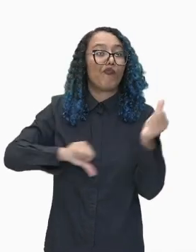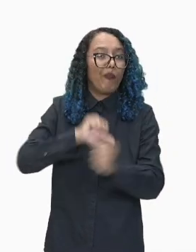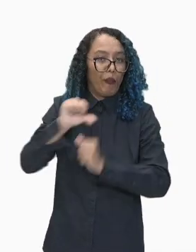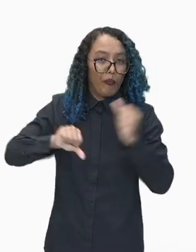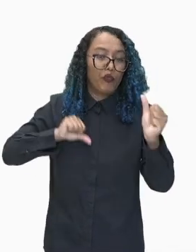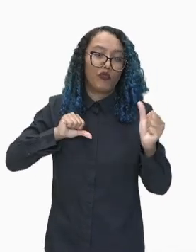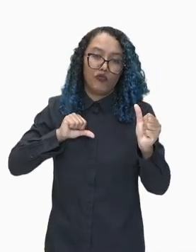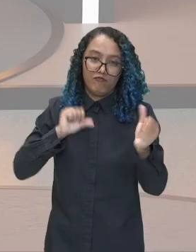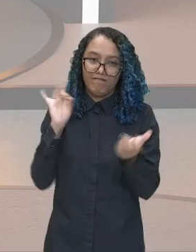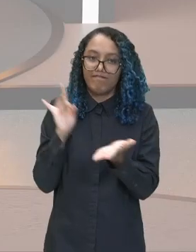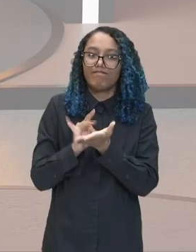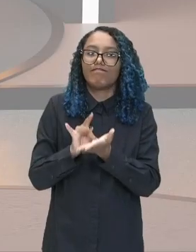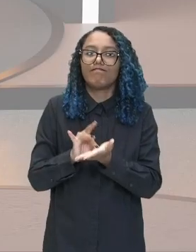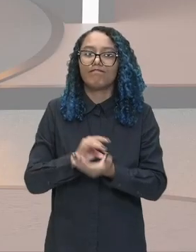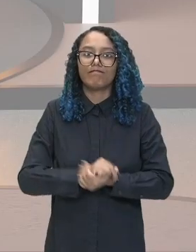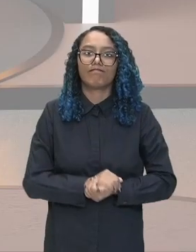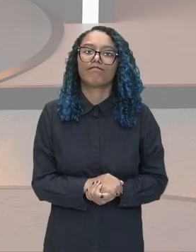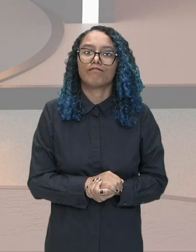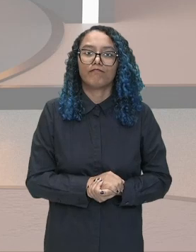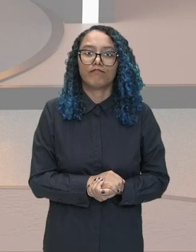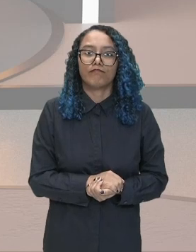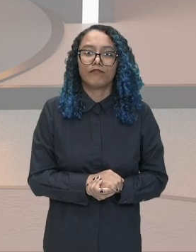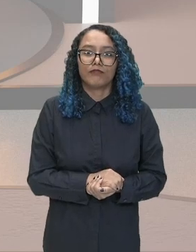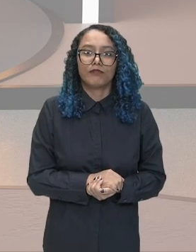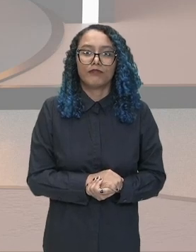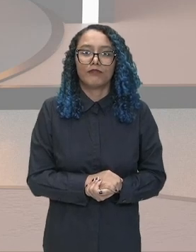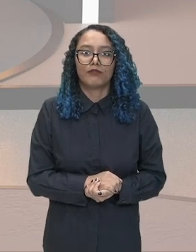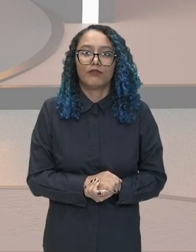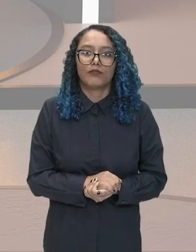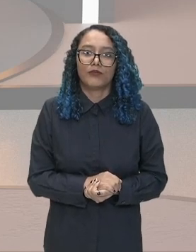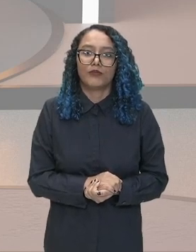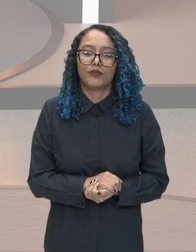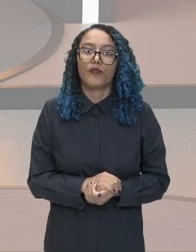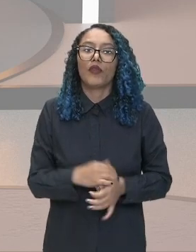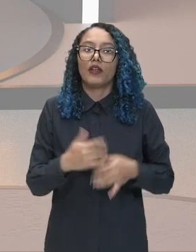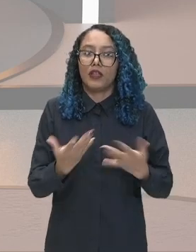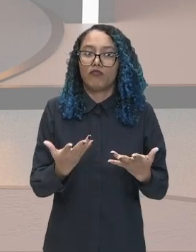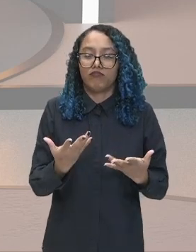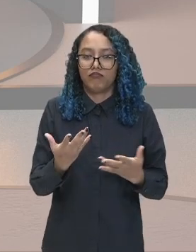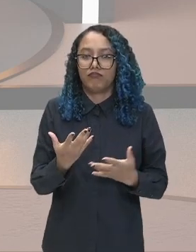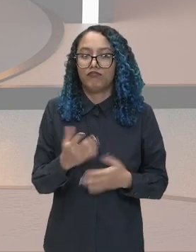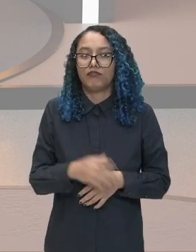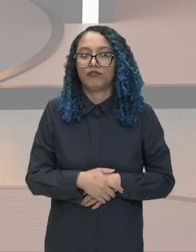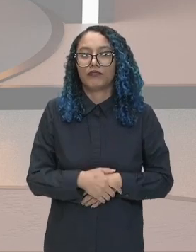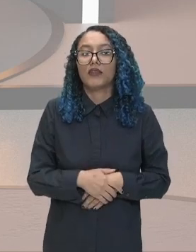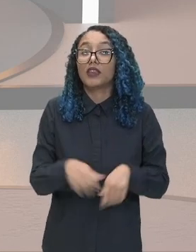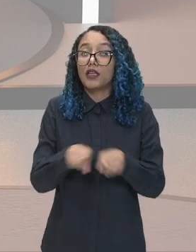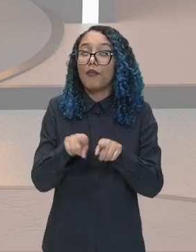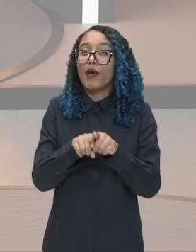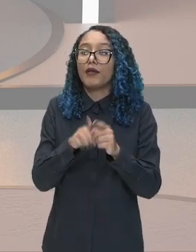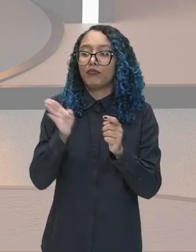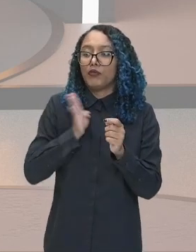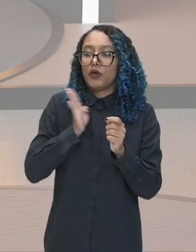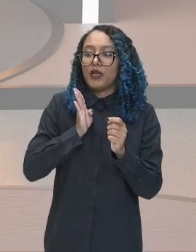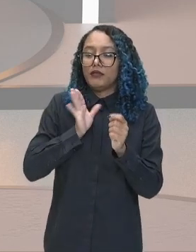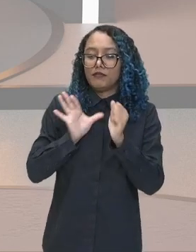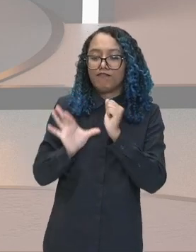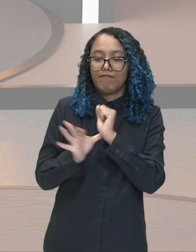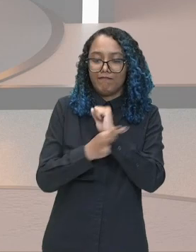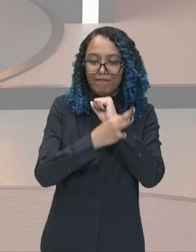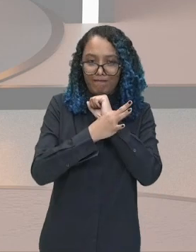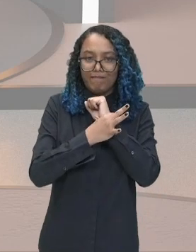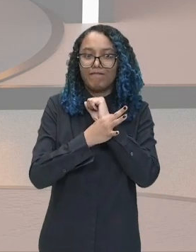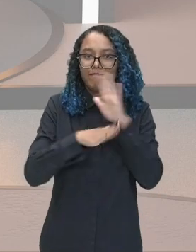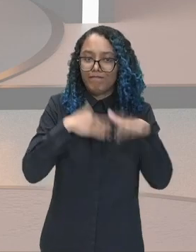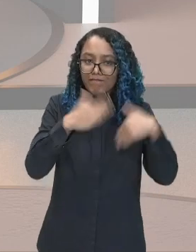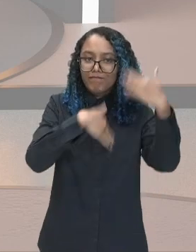lá. Então, a Revolução Industrial fortaleceu a burguesia e